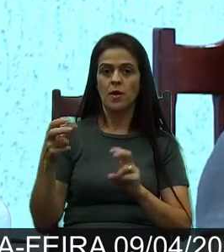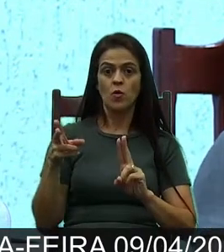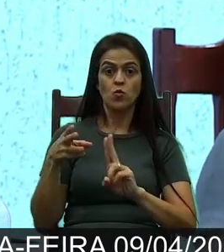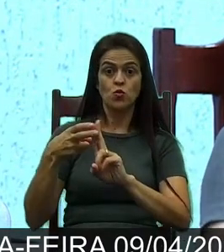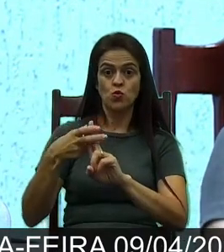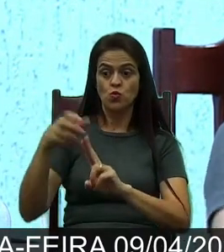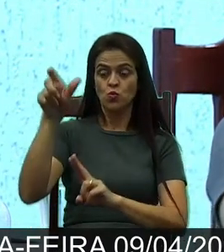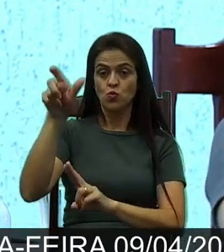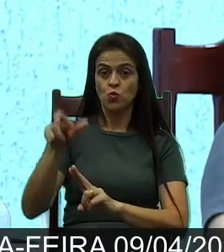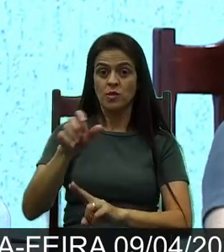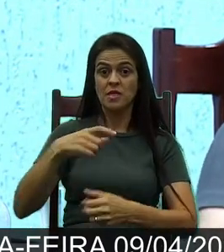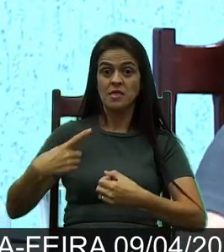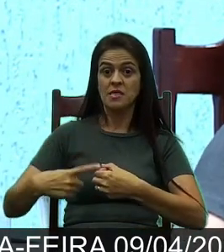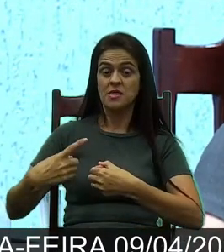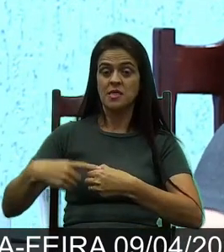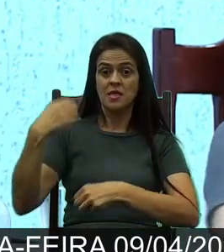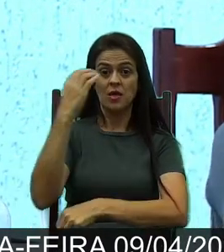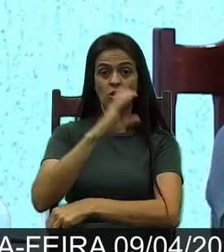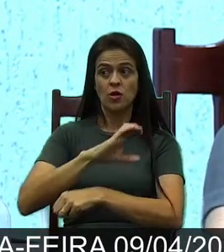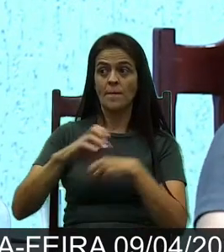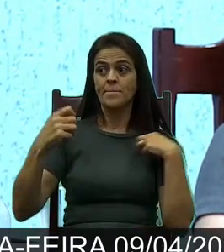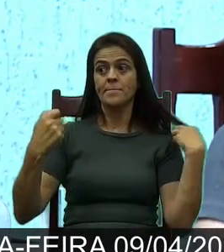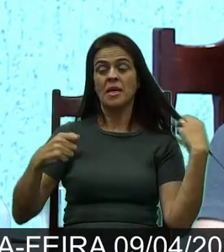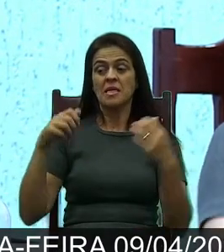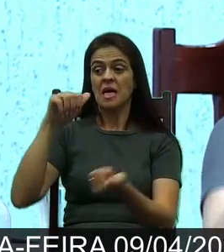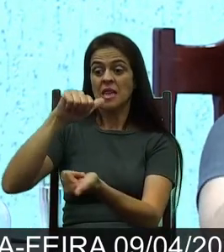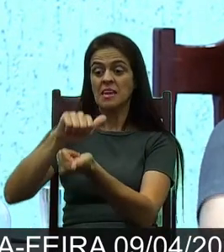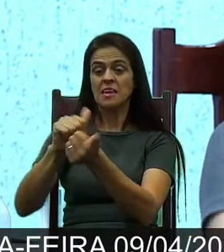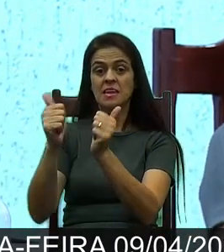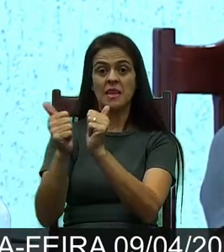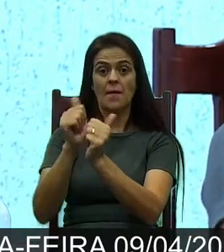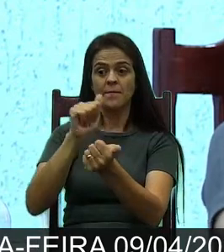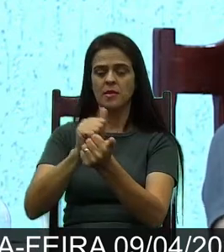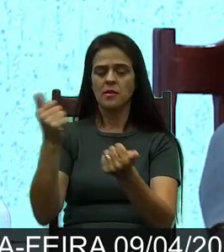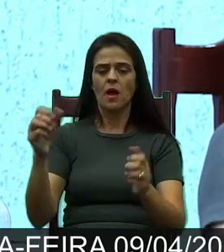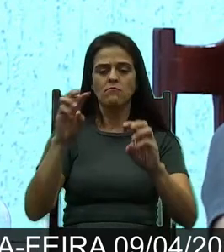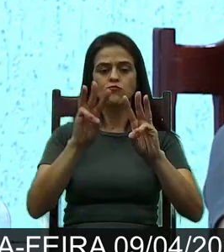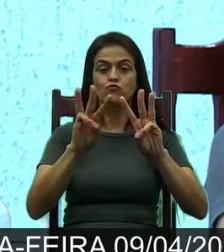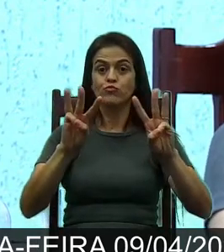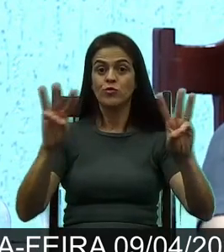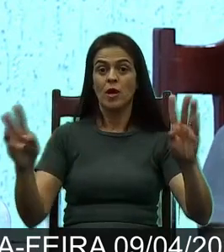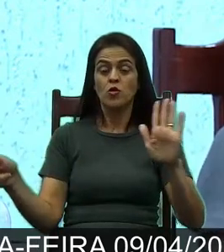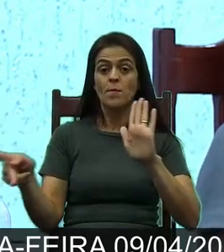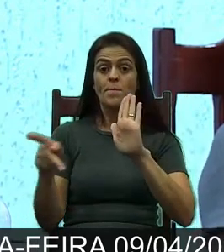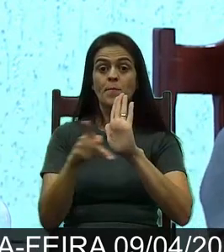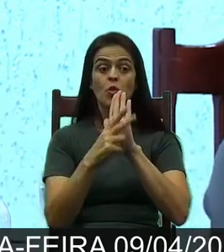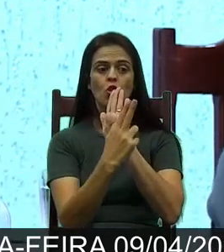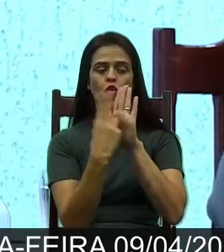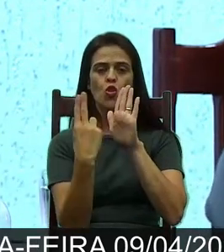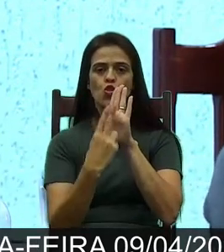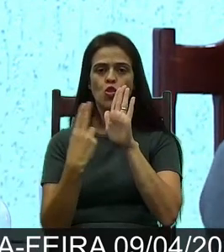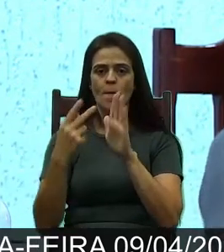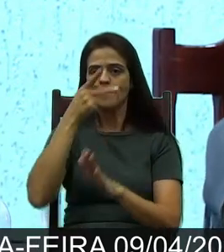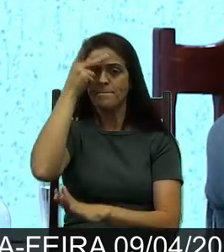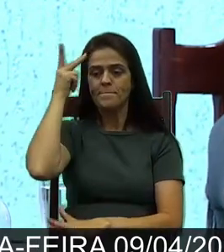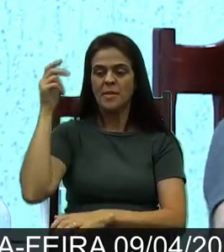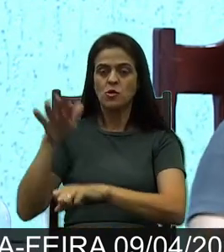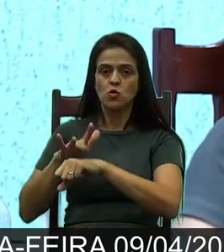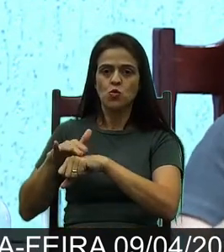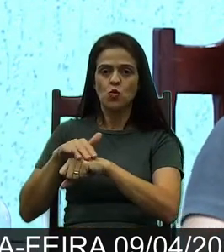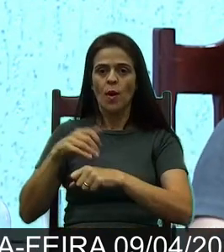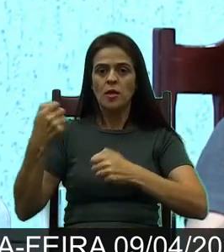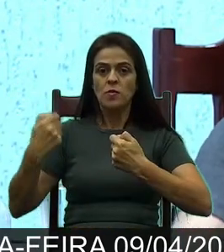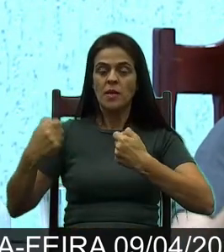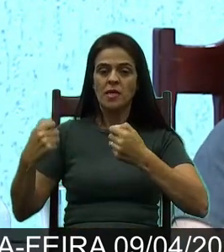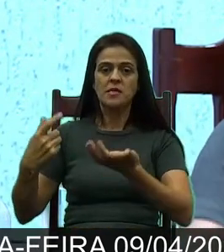Saúde SUS, no âmbito do município de Catalão, deve publicar e atualizar em site oficial do município a lista de espera atualizada dos pacientes que aguardam